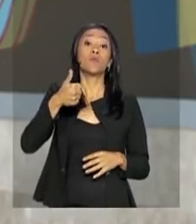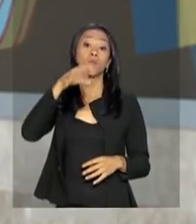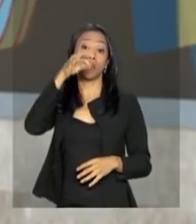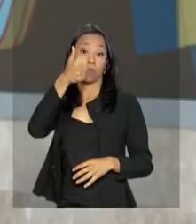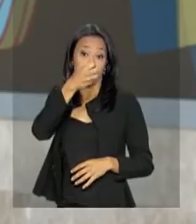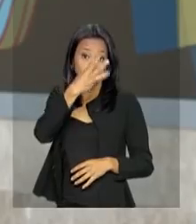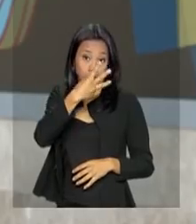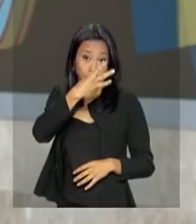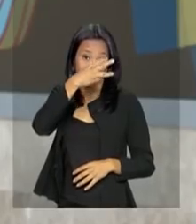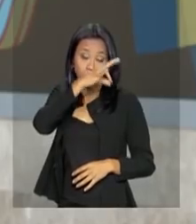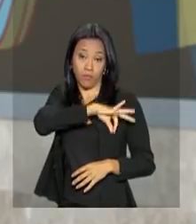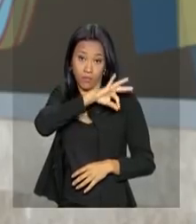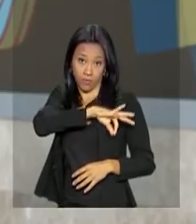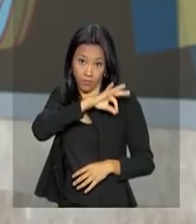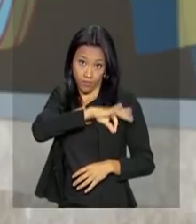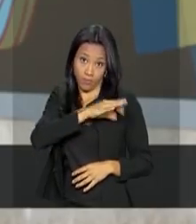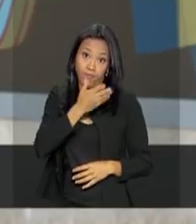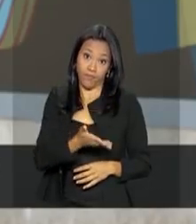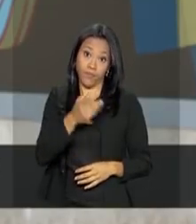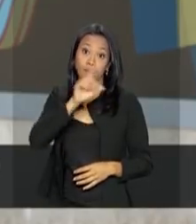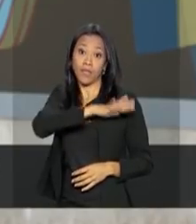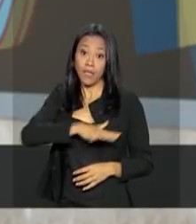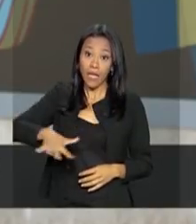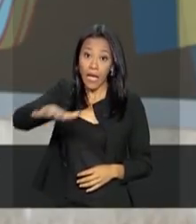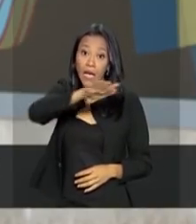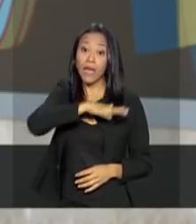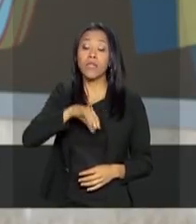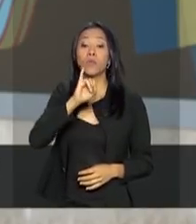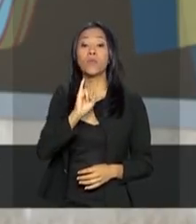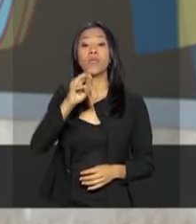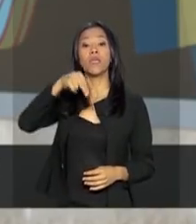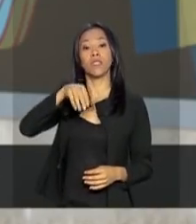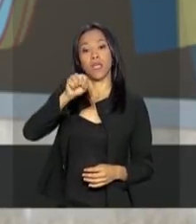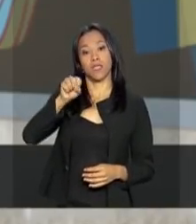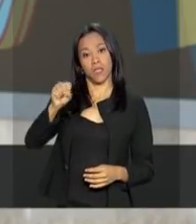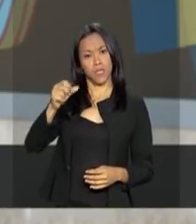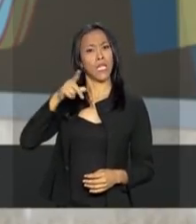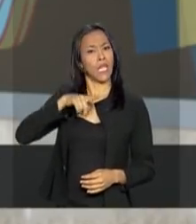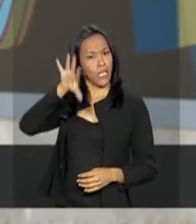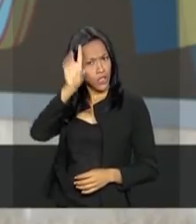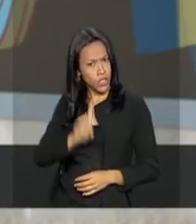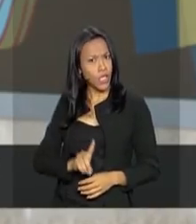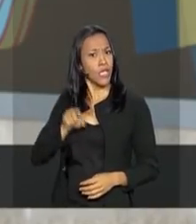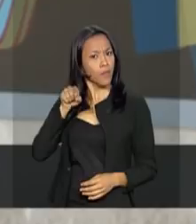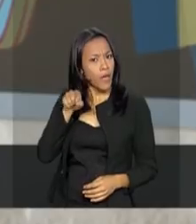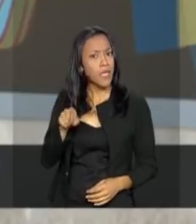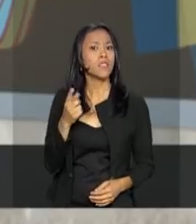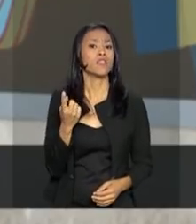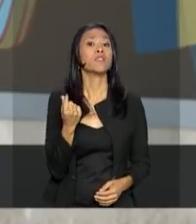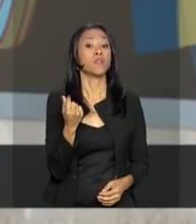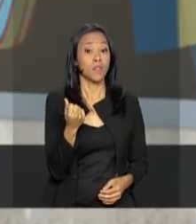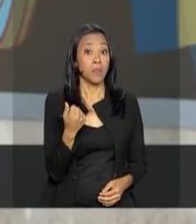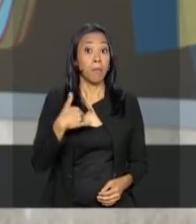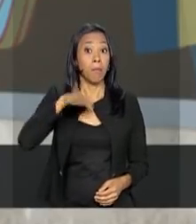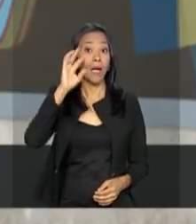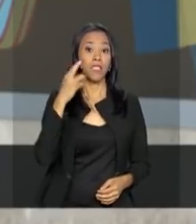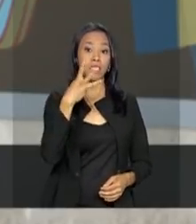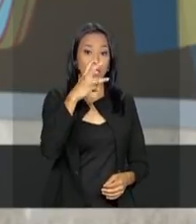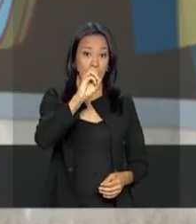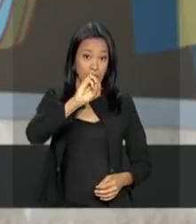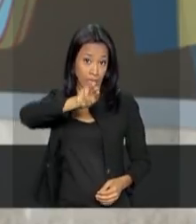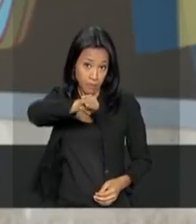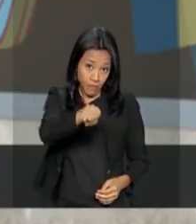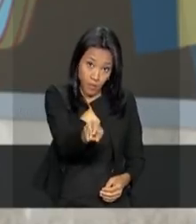do Instituto Nacional do Seguro Social, INSS. Tem direito a essa parcela mais de 30 milhões